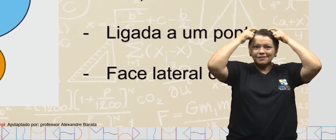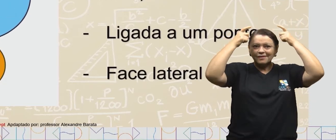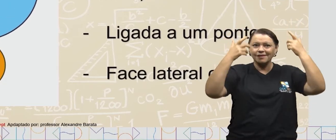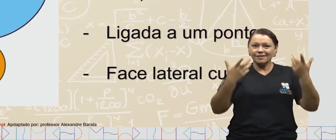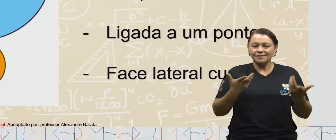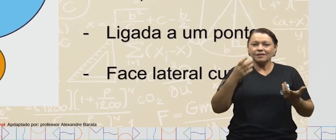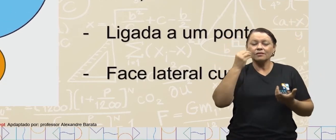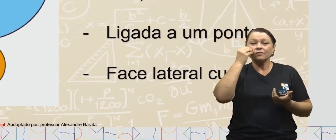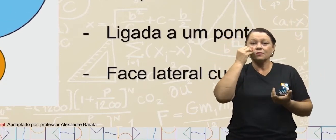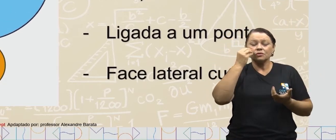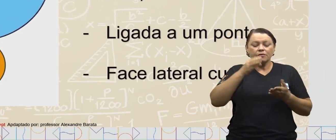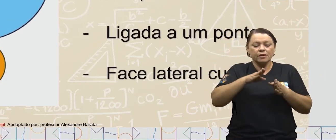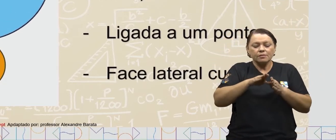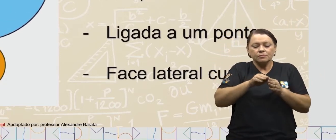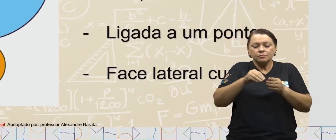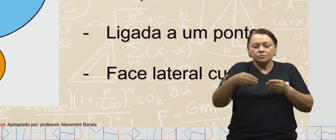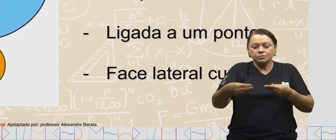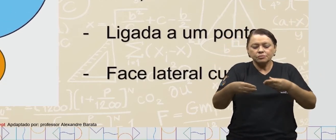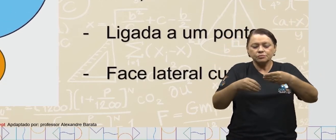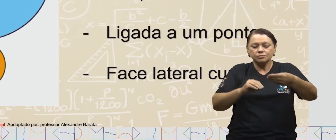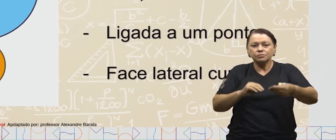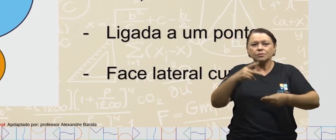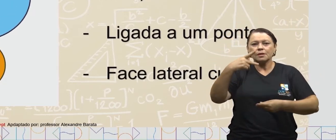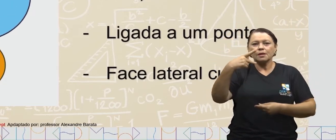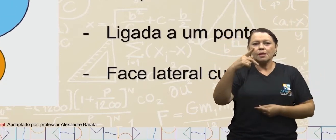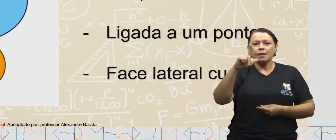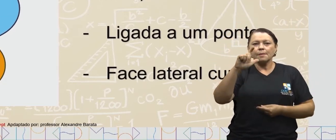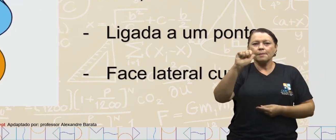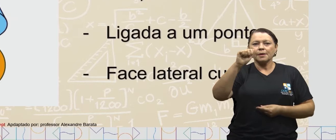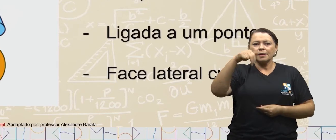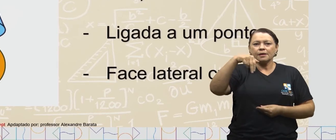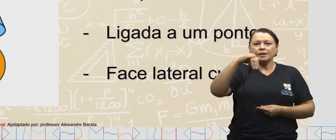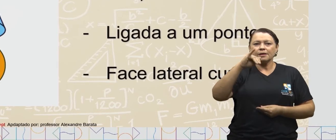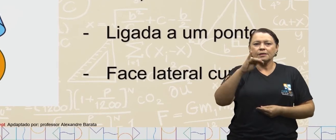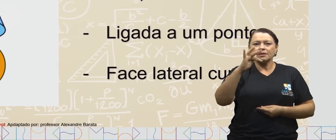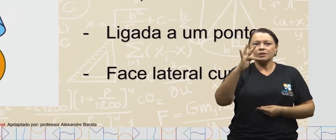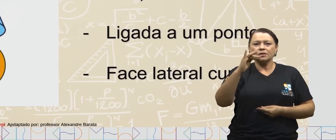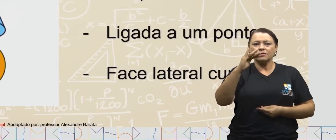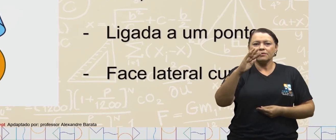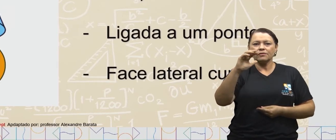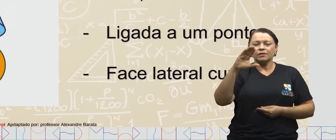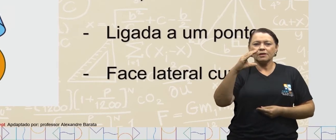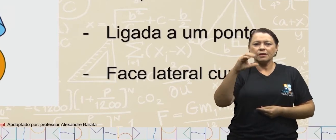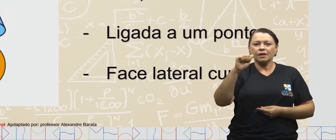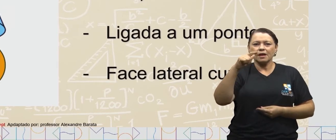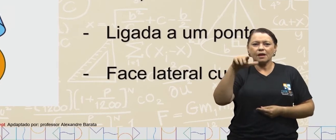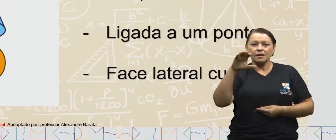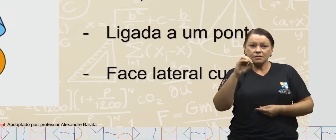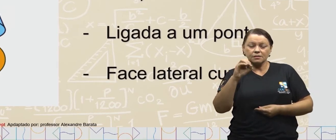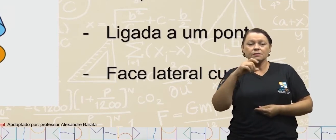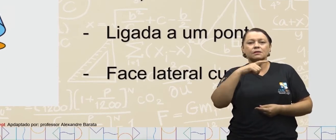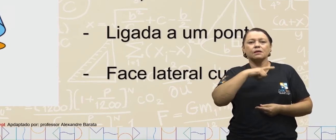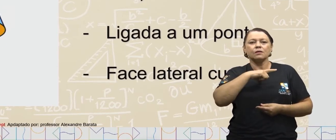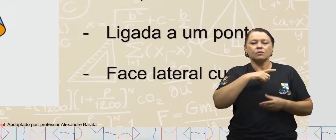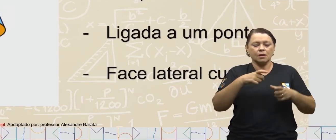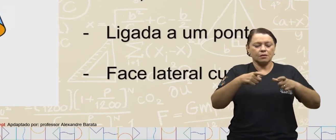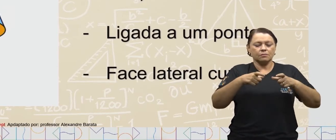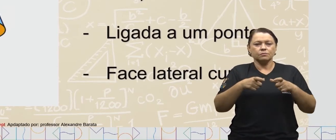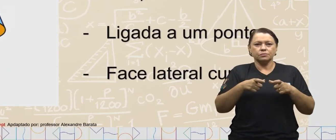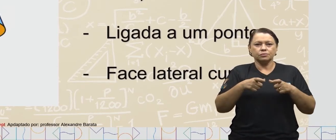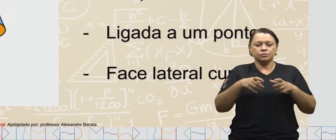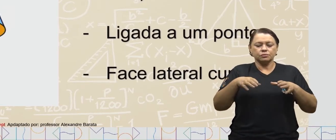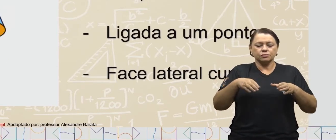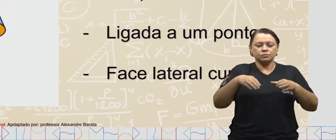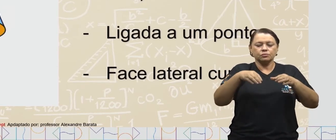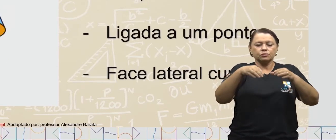sua planificação. Ela possui uma base circular e um ponto acima da base. O